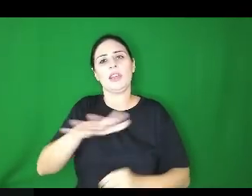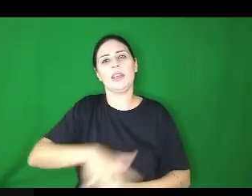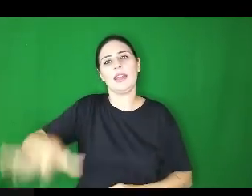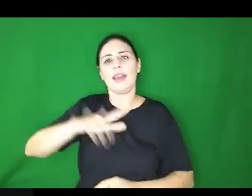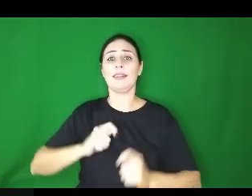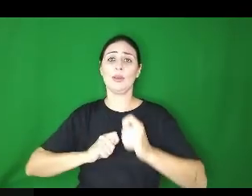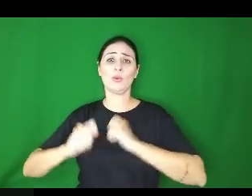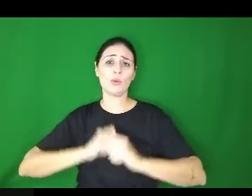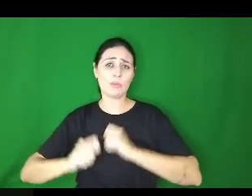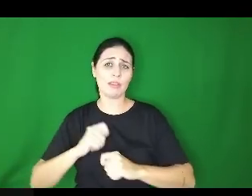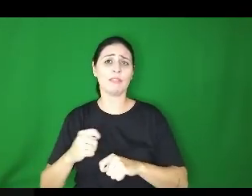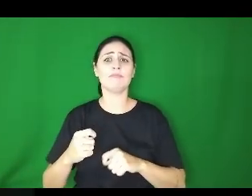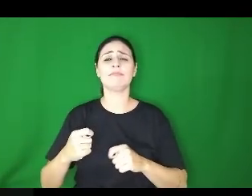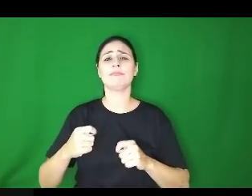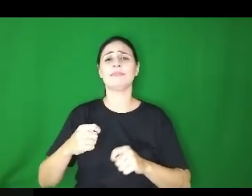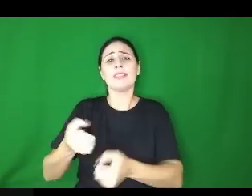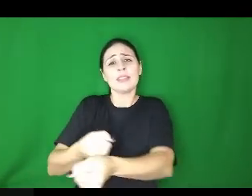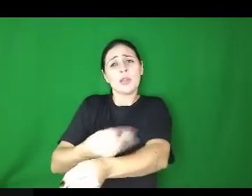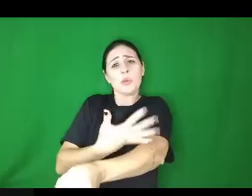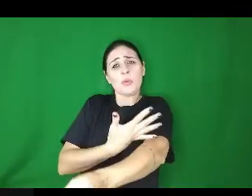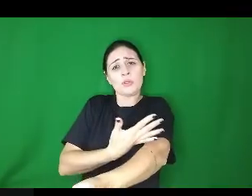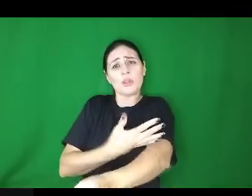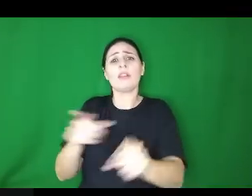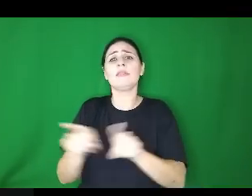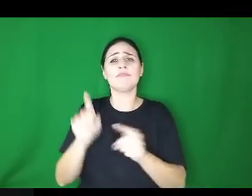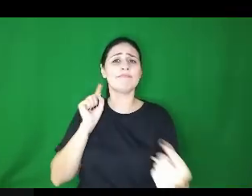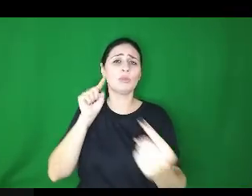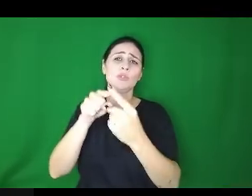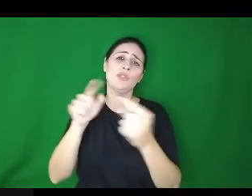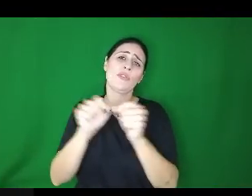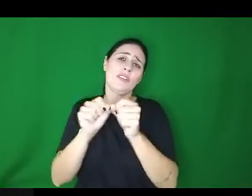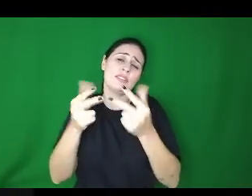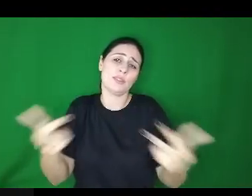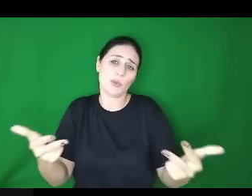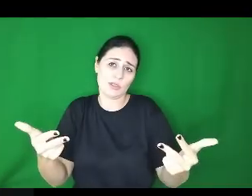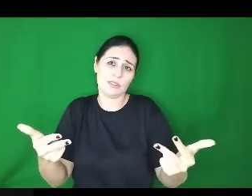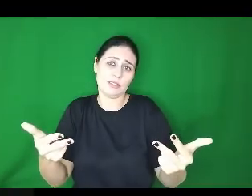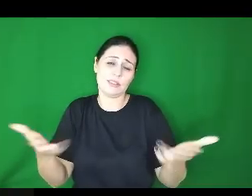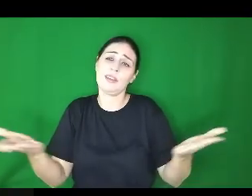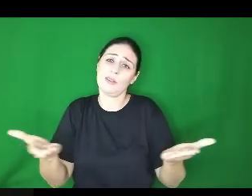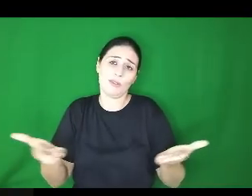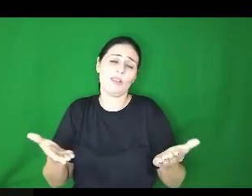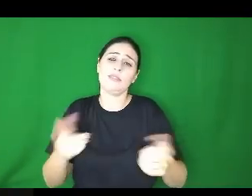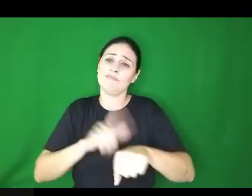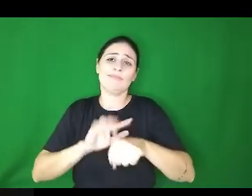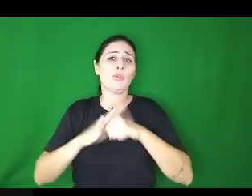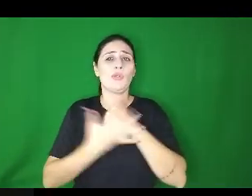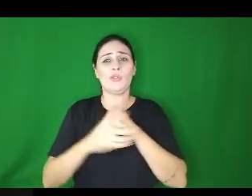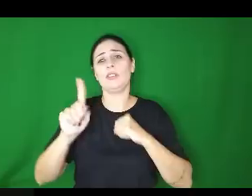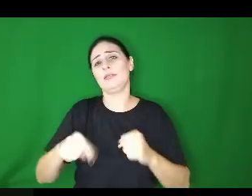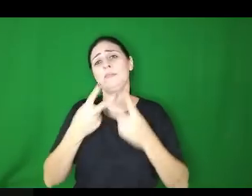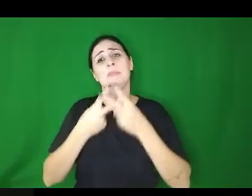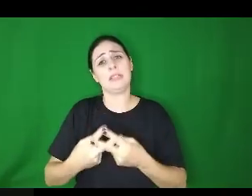dá para ter, que condição que a gente tem para realmente formar do jeito que a gente gostaria, a gente dentro de uma situação de guerra, né?